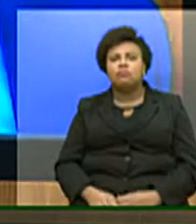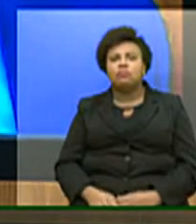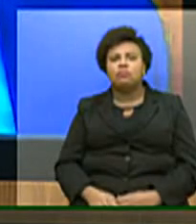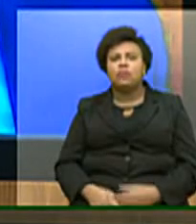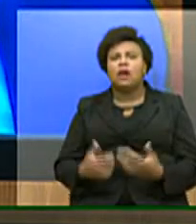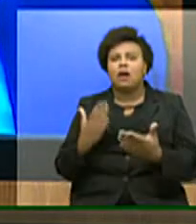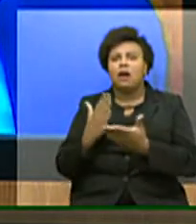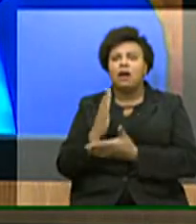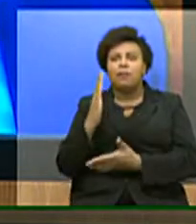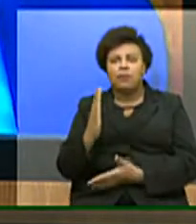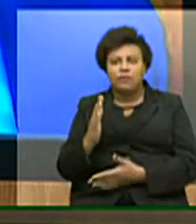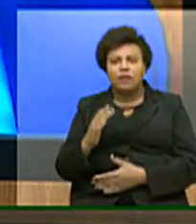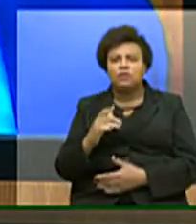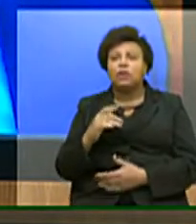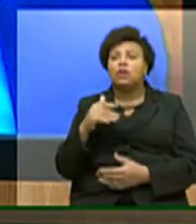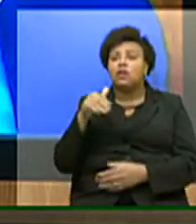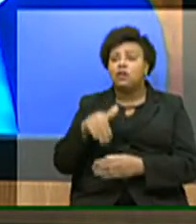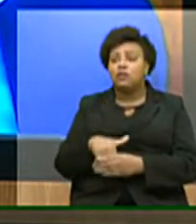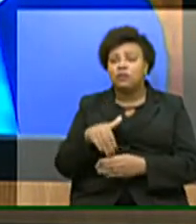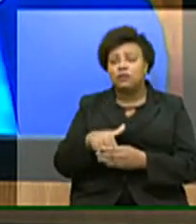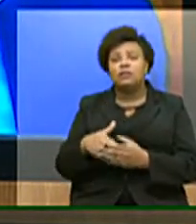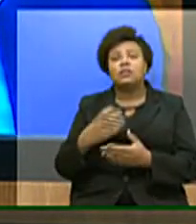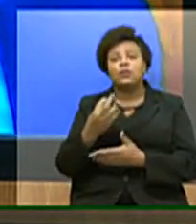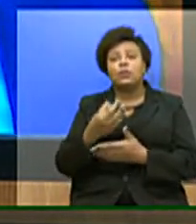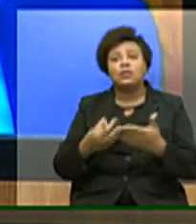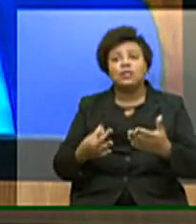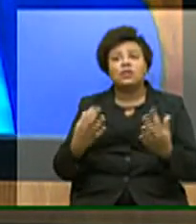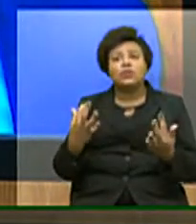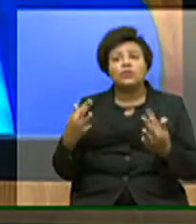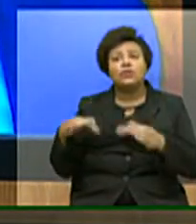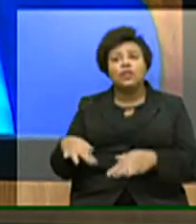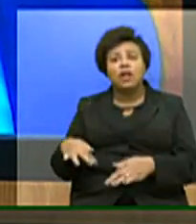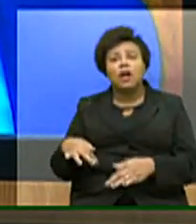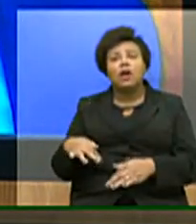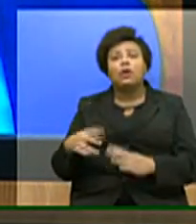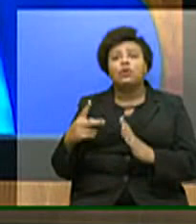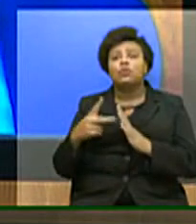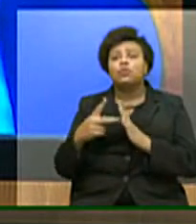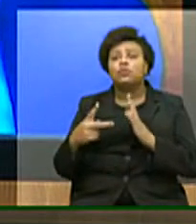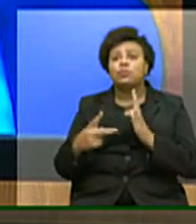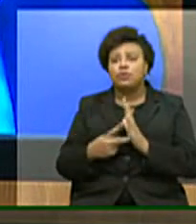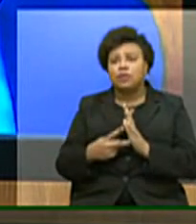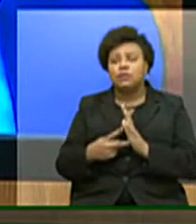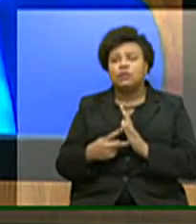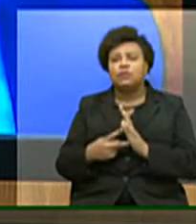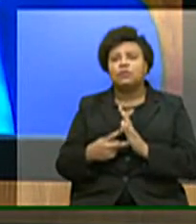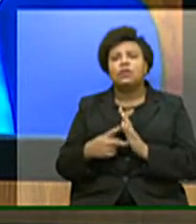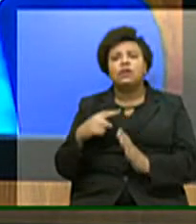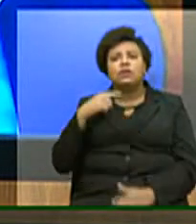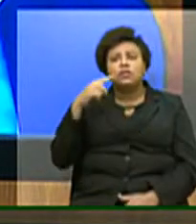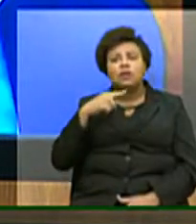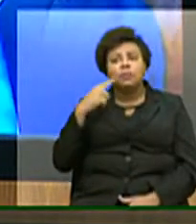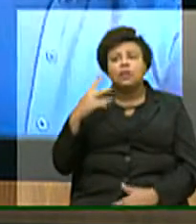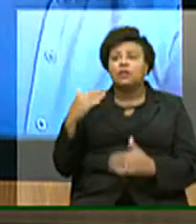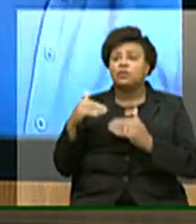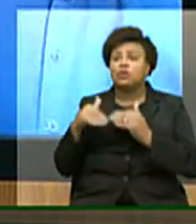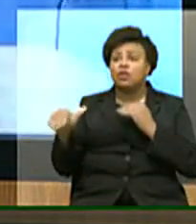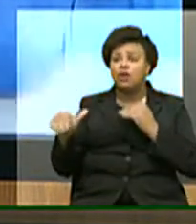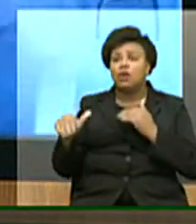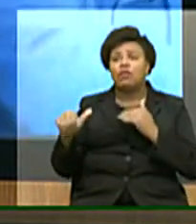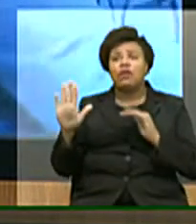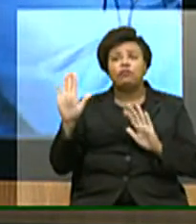Está aprovado. Em votação, a redação final dos referidos projetos. Os deputados que discordam